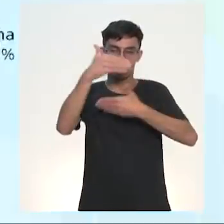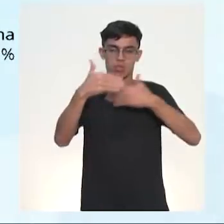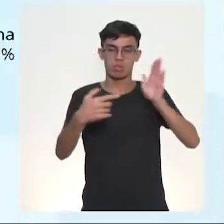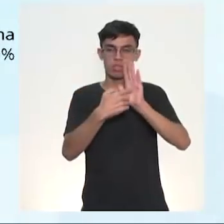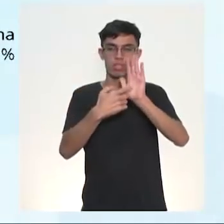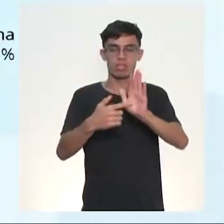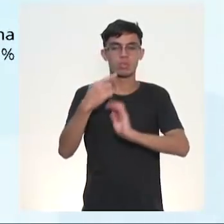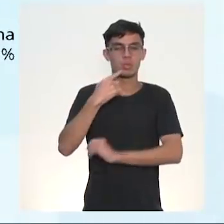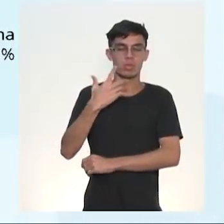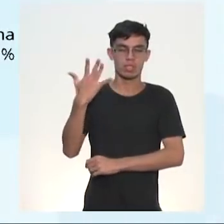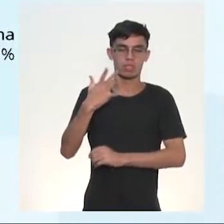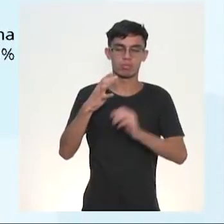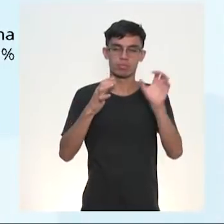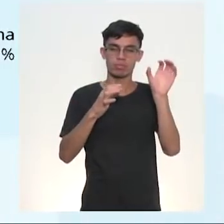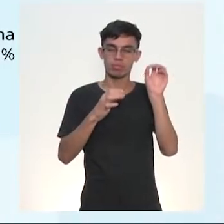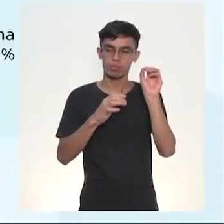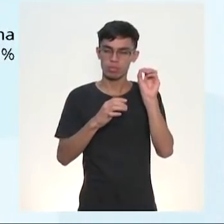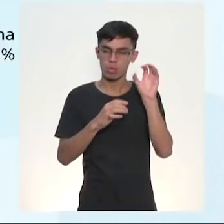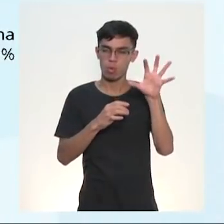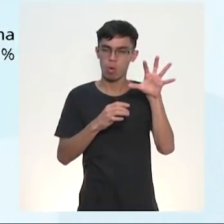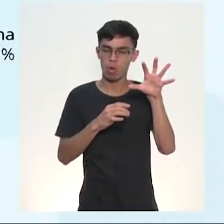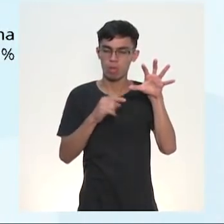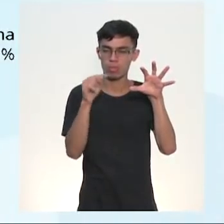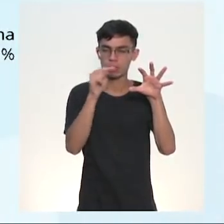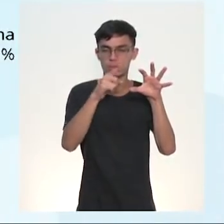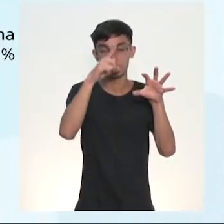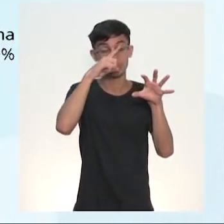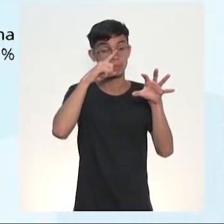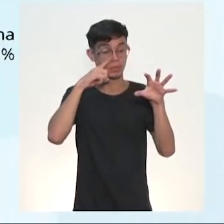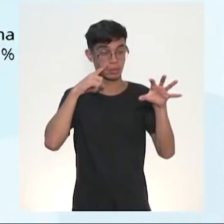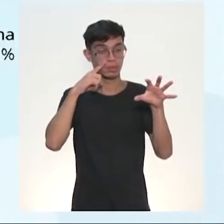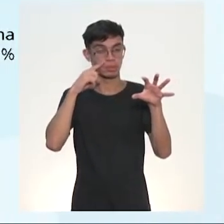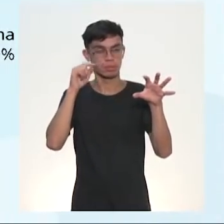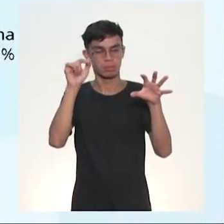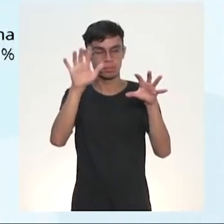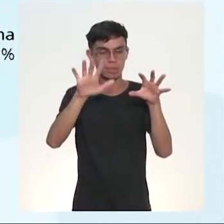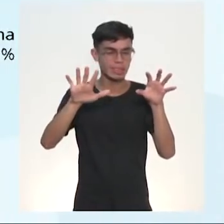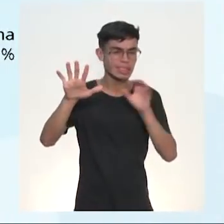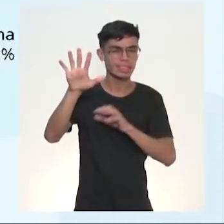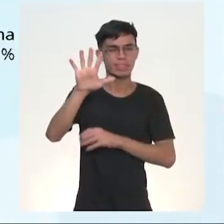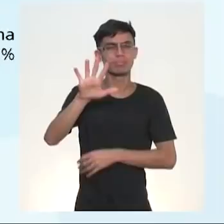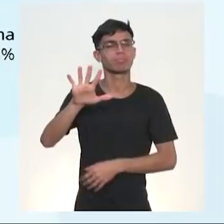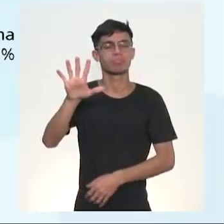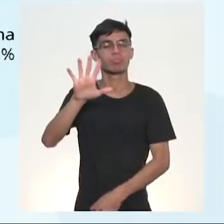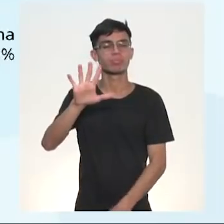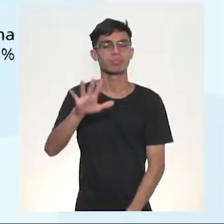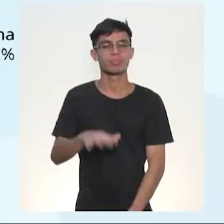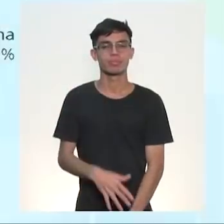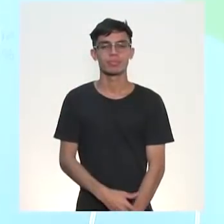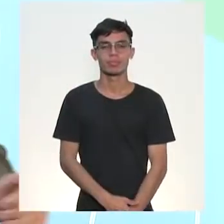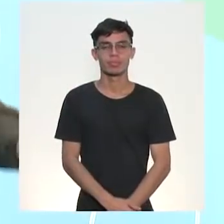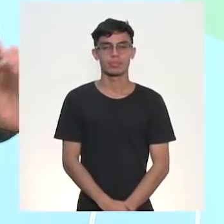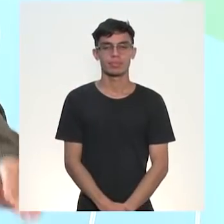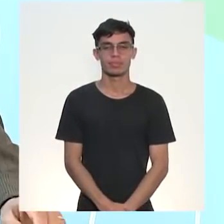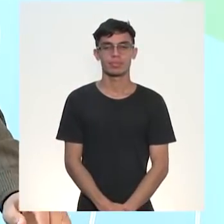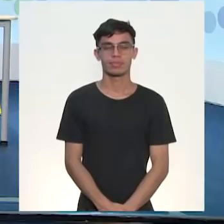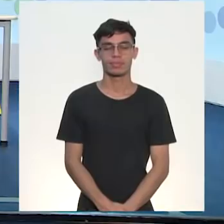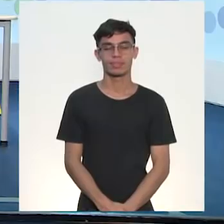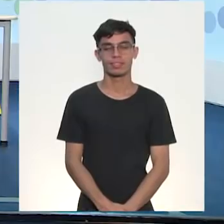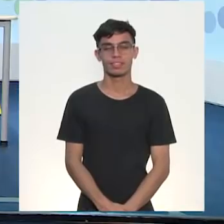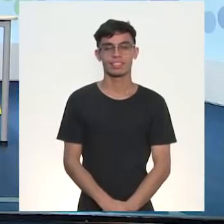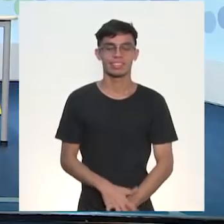lâmpada fluorescente, né? Na imagem a gente tem a Essa é fluorescente. um pouquinho É que está anterior, intermediando. né? Ela que, vamos, a